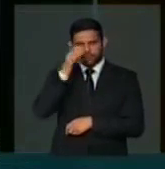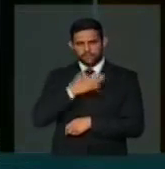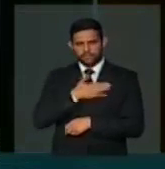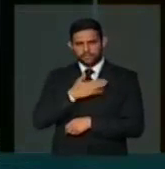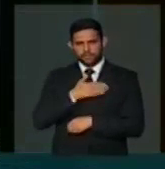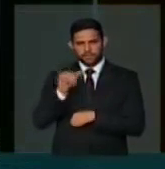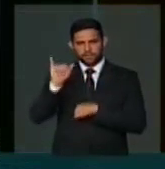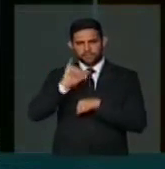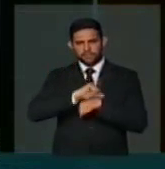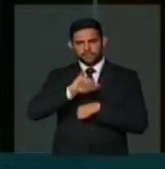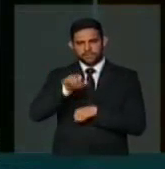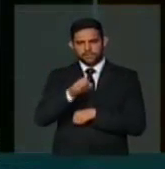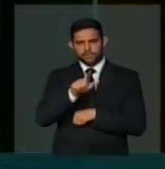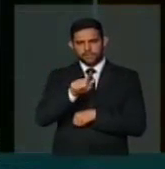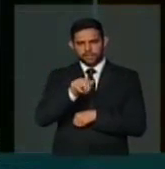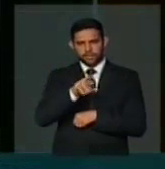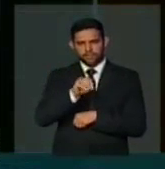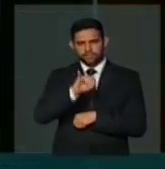capital, Geraldo Júlio,